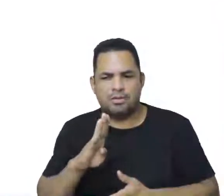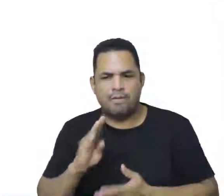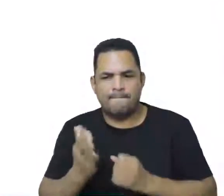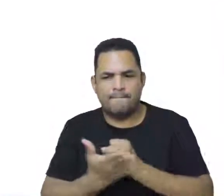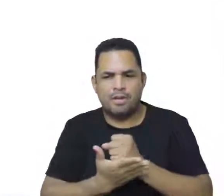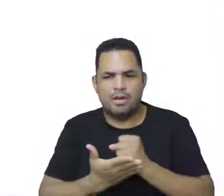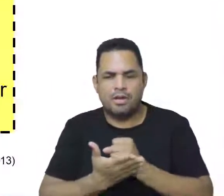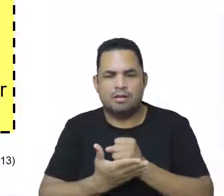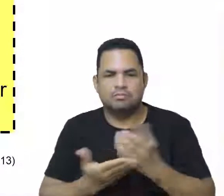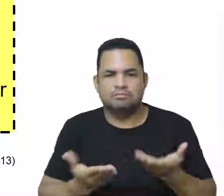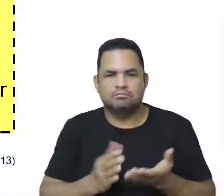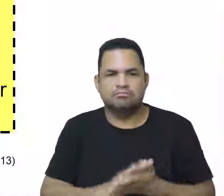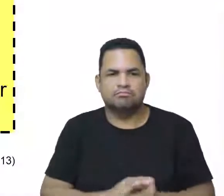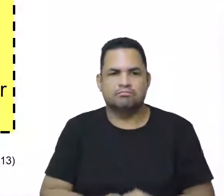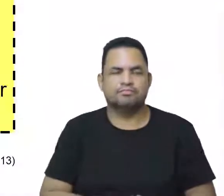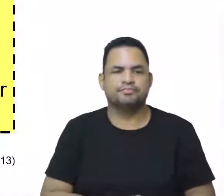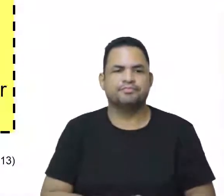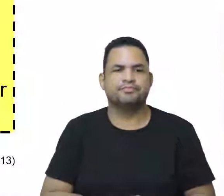Fica para você refletir.